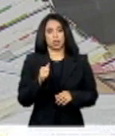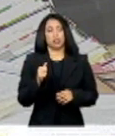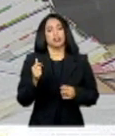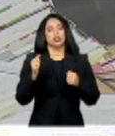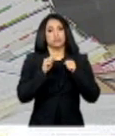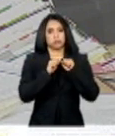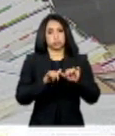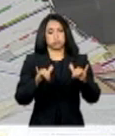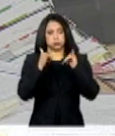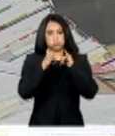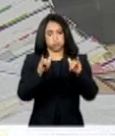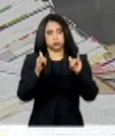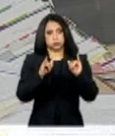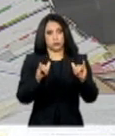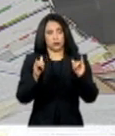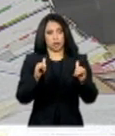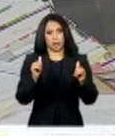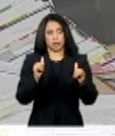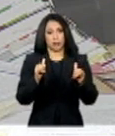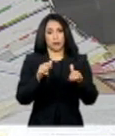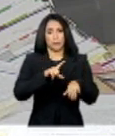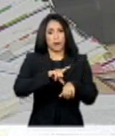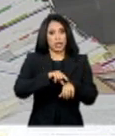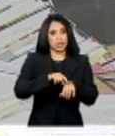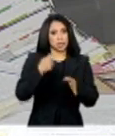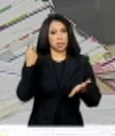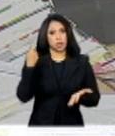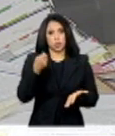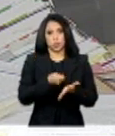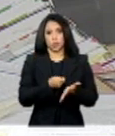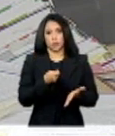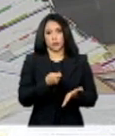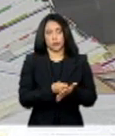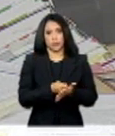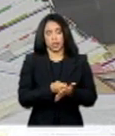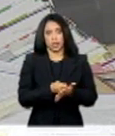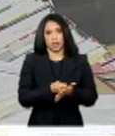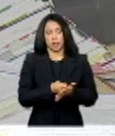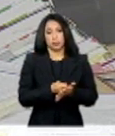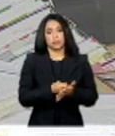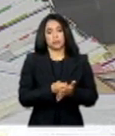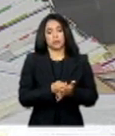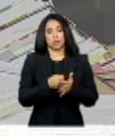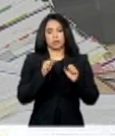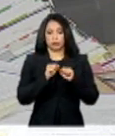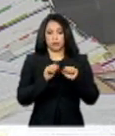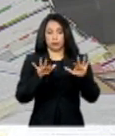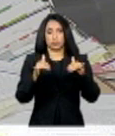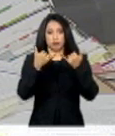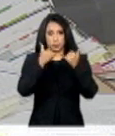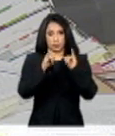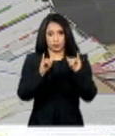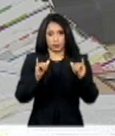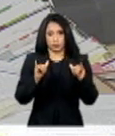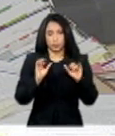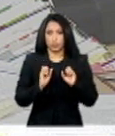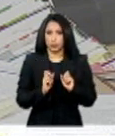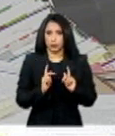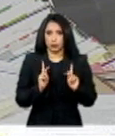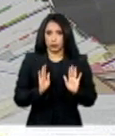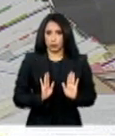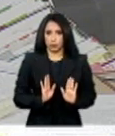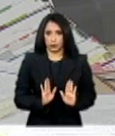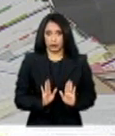de energia elétrica por atraso no pagamento da fatura relativa ao fornecimento de energia elétrica aqui